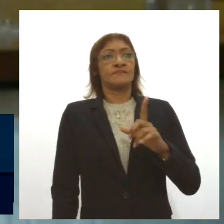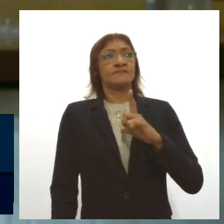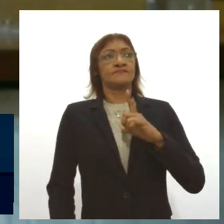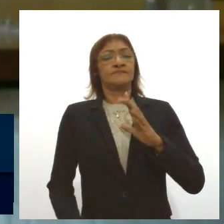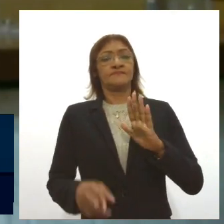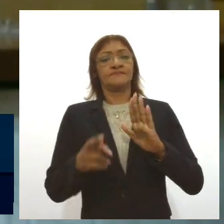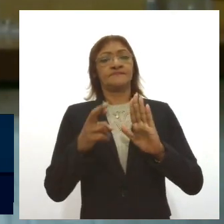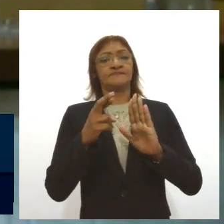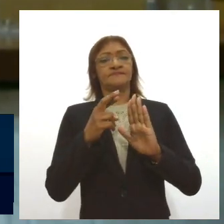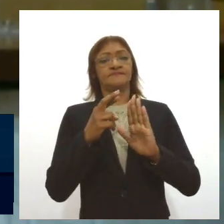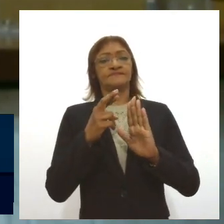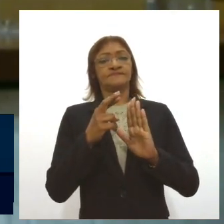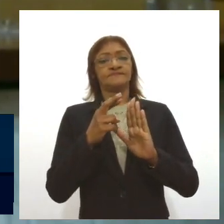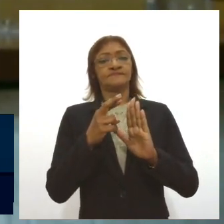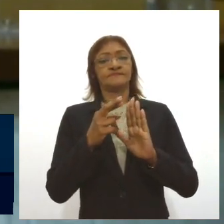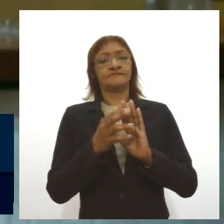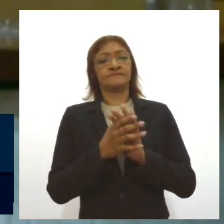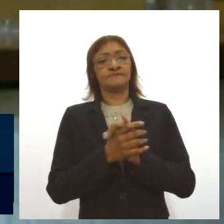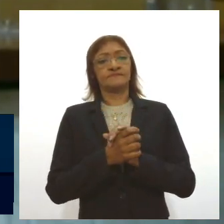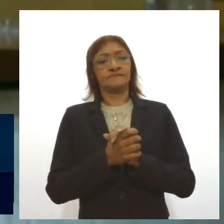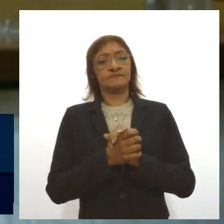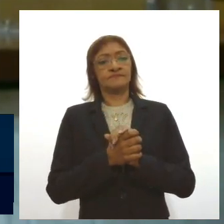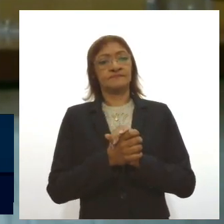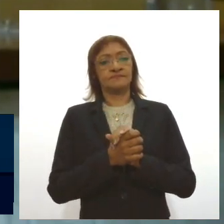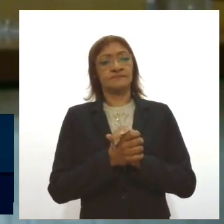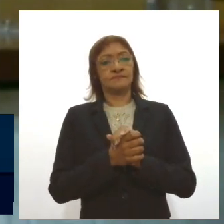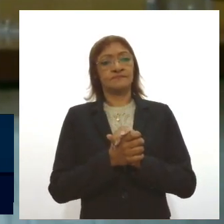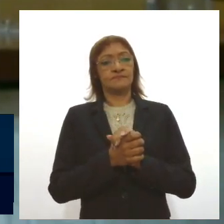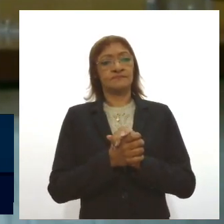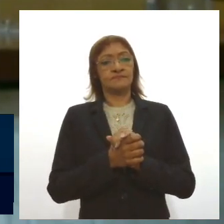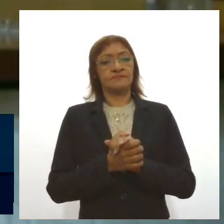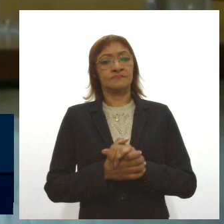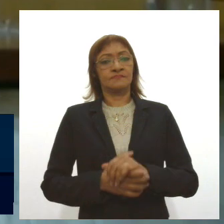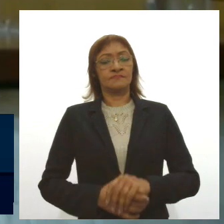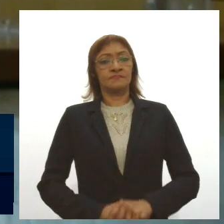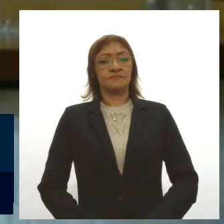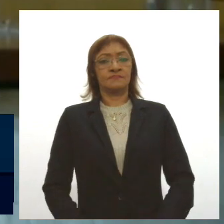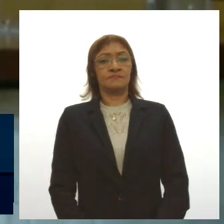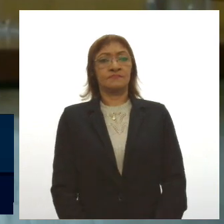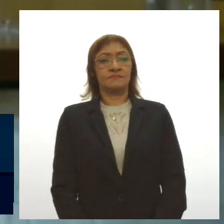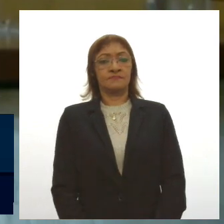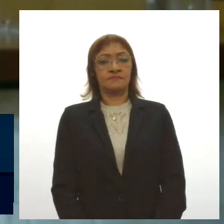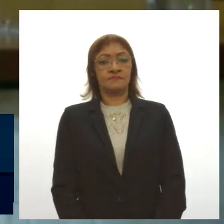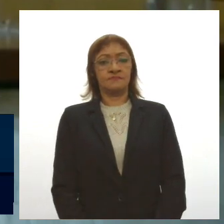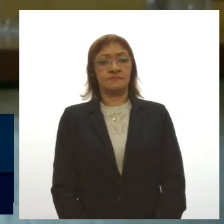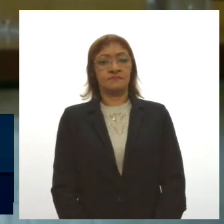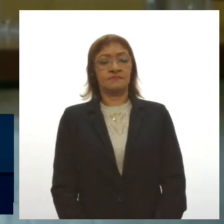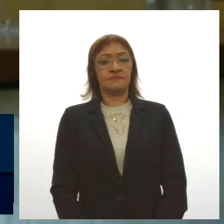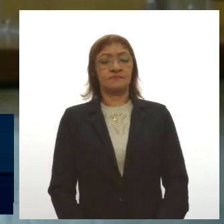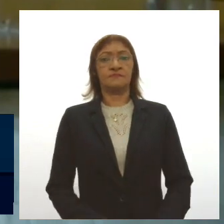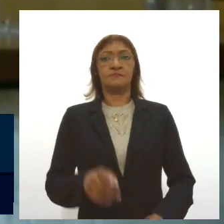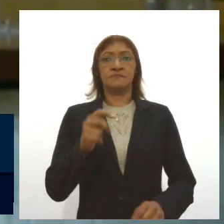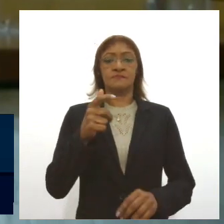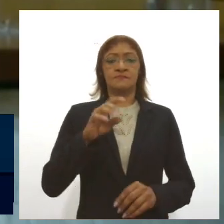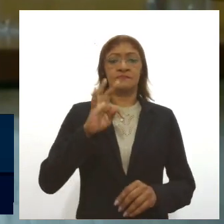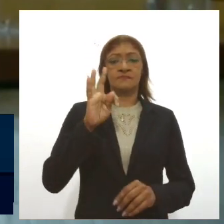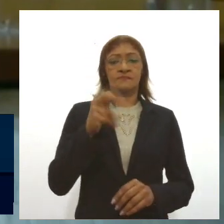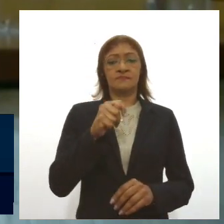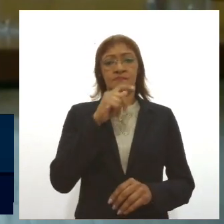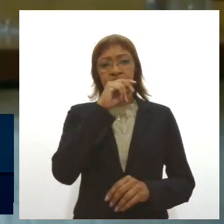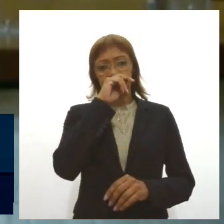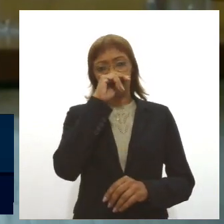regime, né, como todos sabem, de alguns concursos que foram estatutários, mas depois a grande maioria